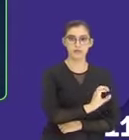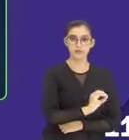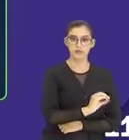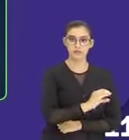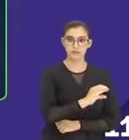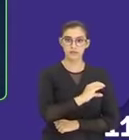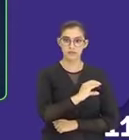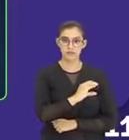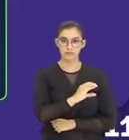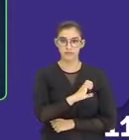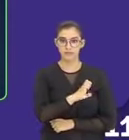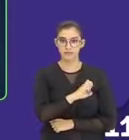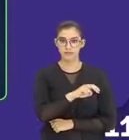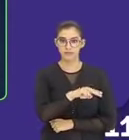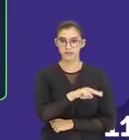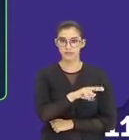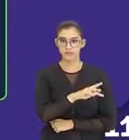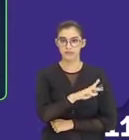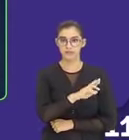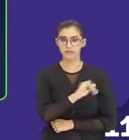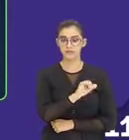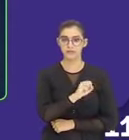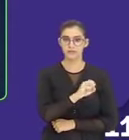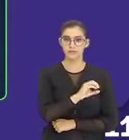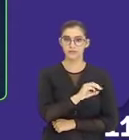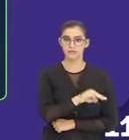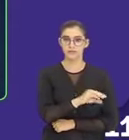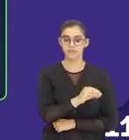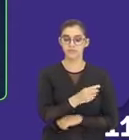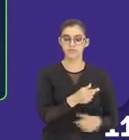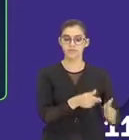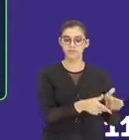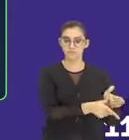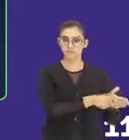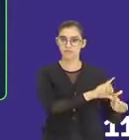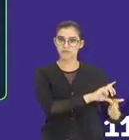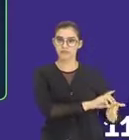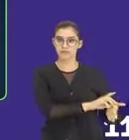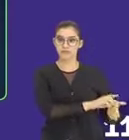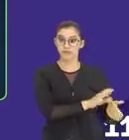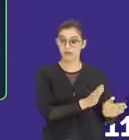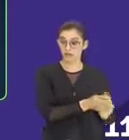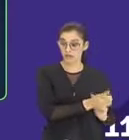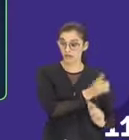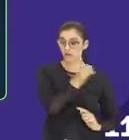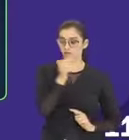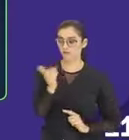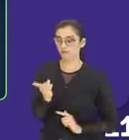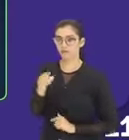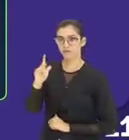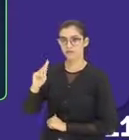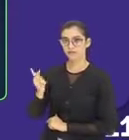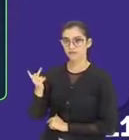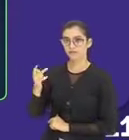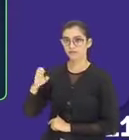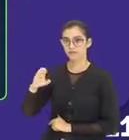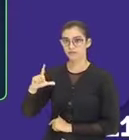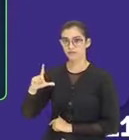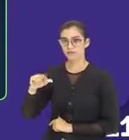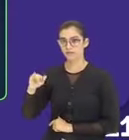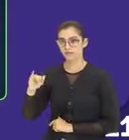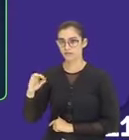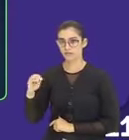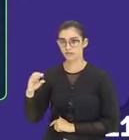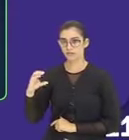tenho geocentrismo, o modelo antigo, e aqui eu tenho heliocentrismo. Hélio significa sol em grego. Tá